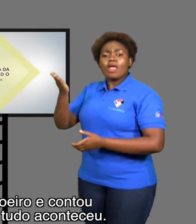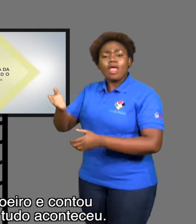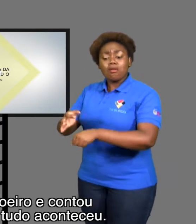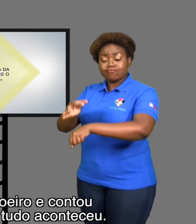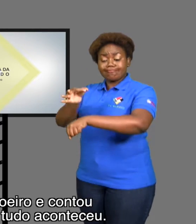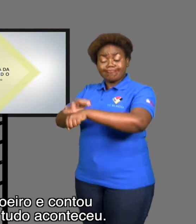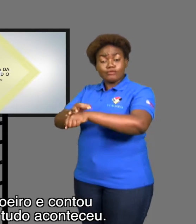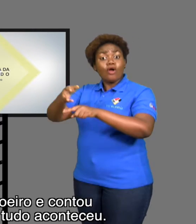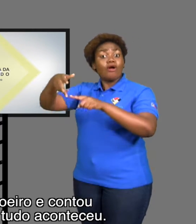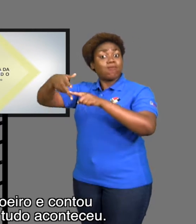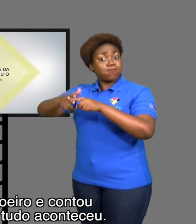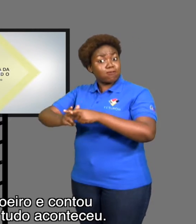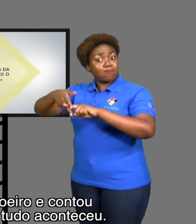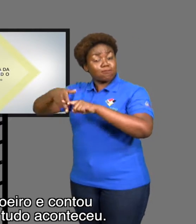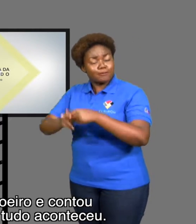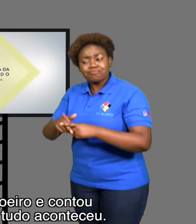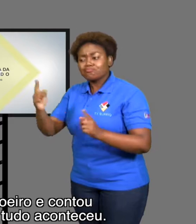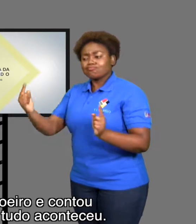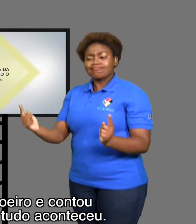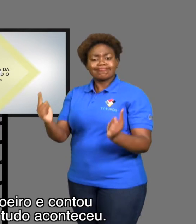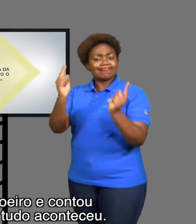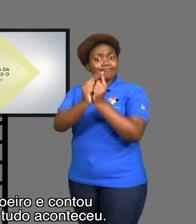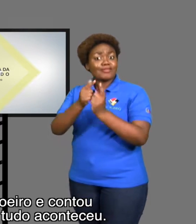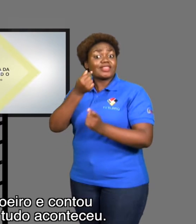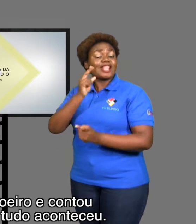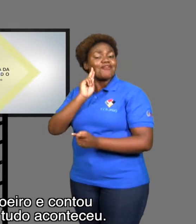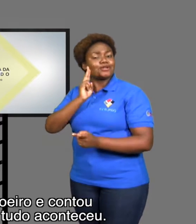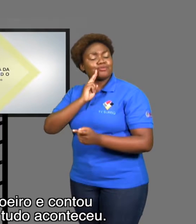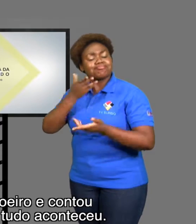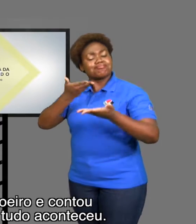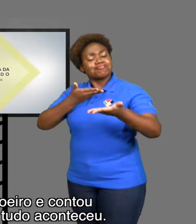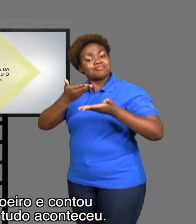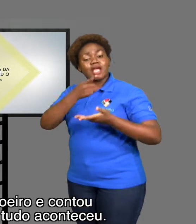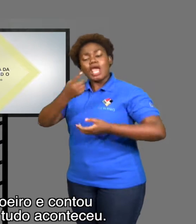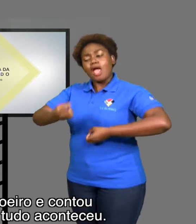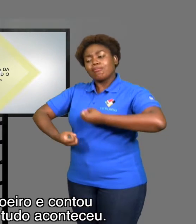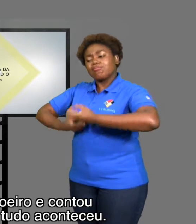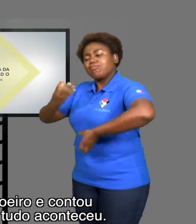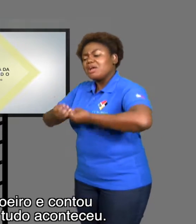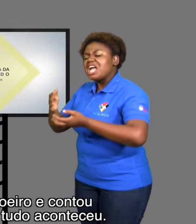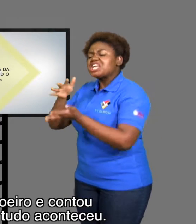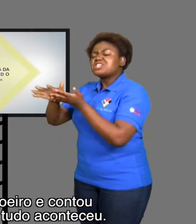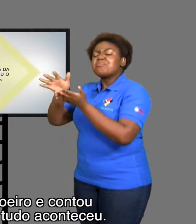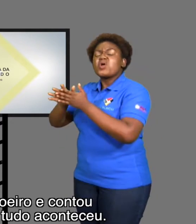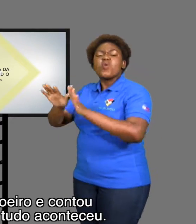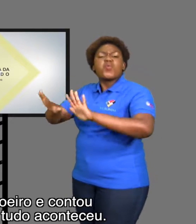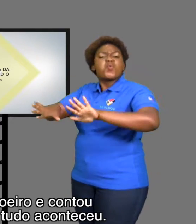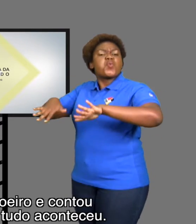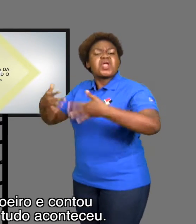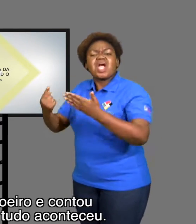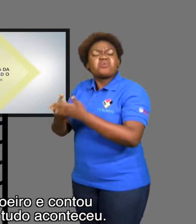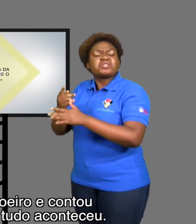Hoje, ele é relogeiro e contou à TV Surdo como tudo aconteceu.